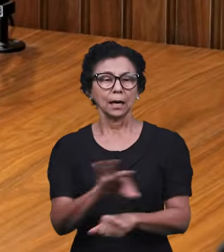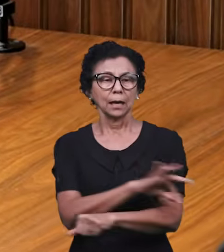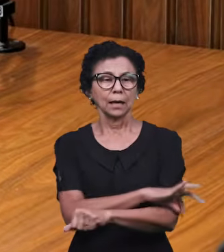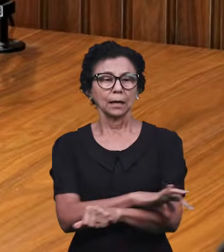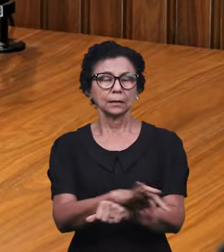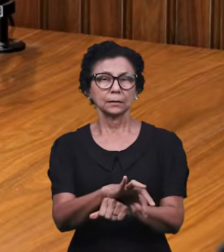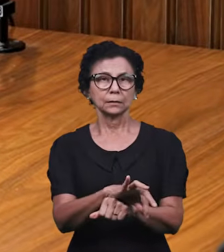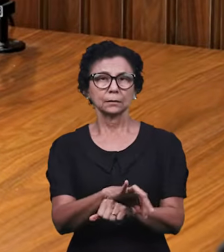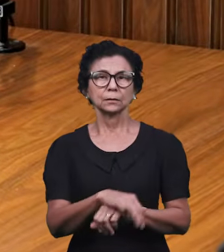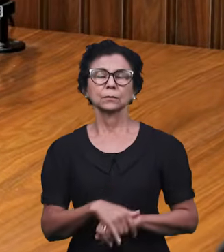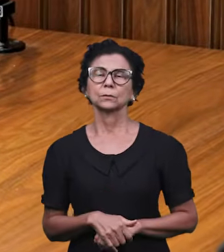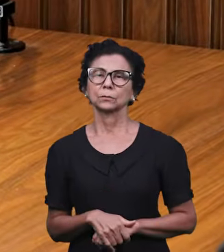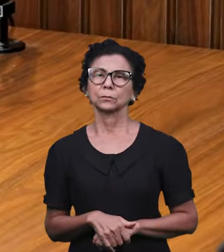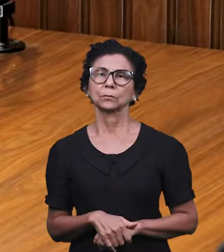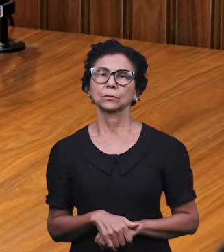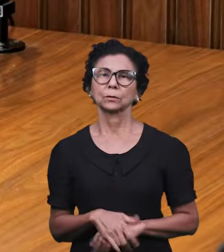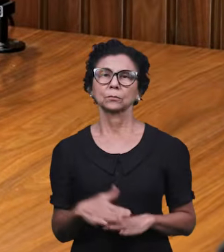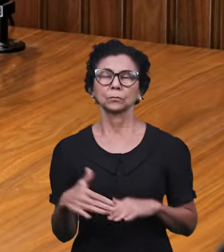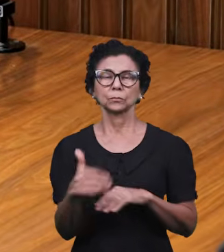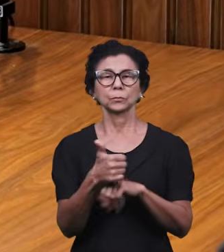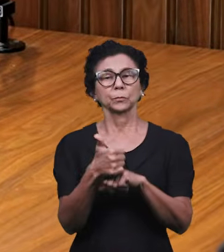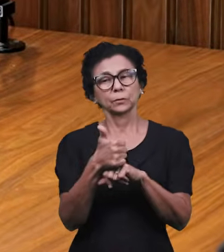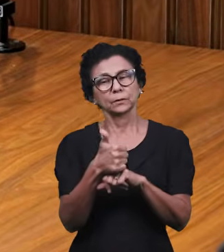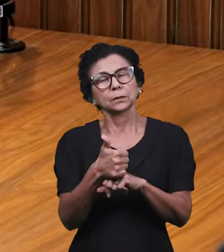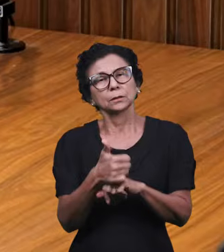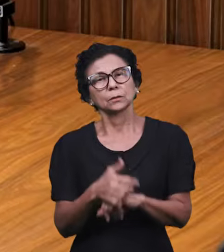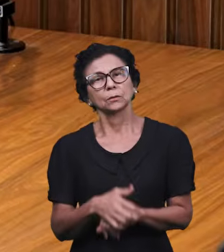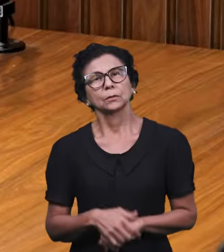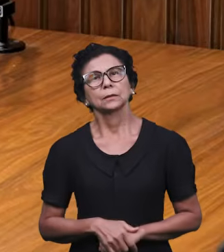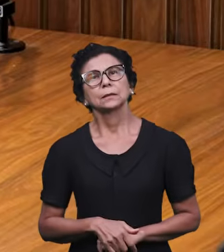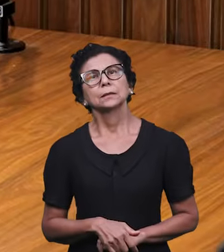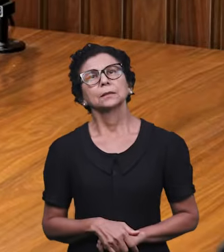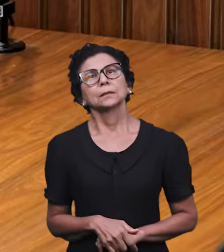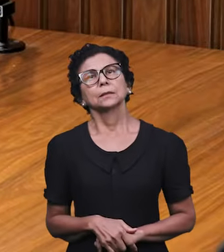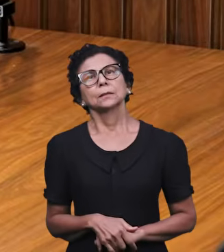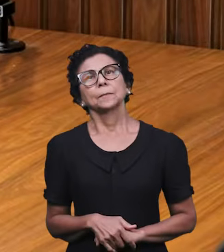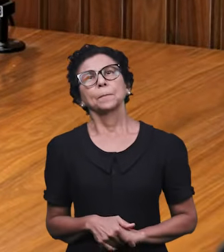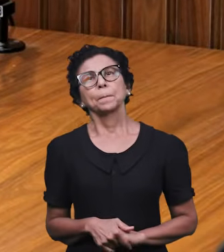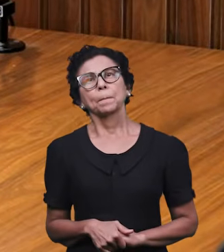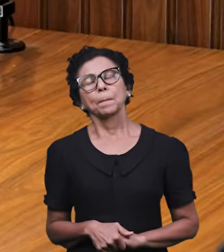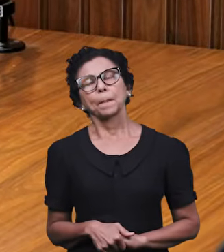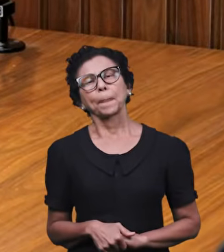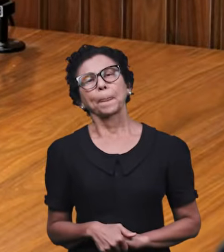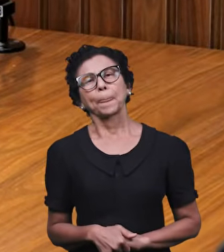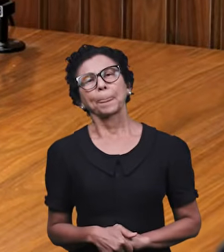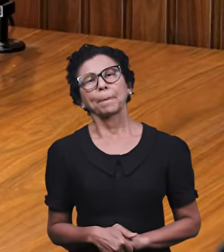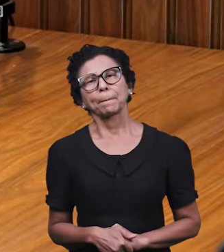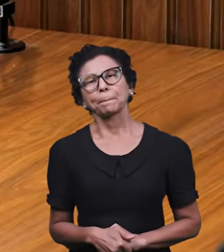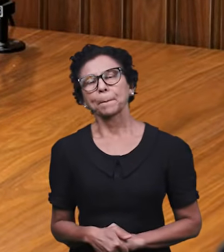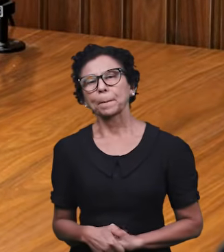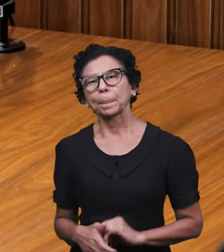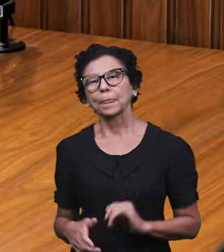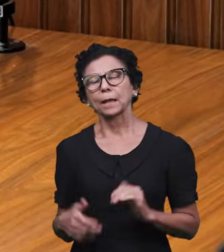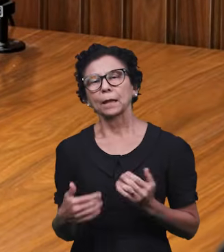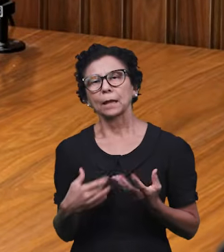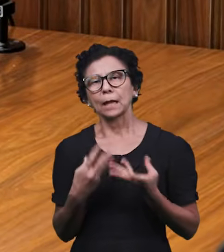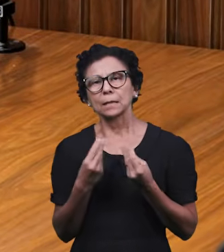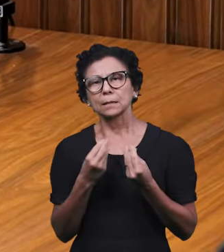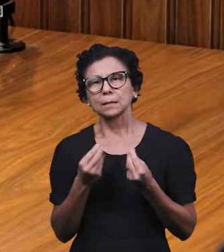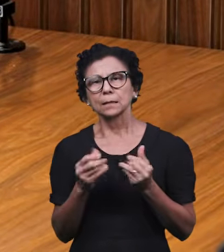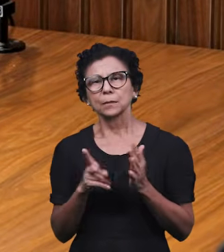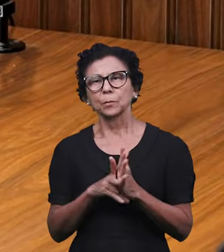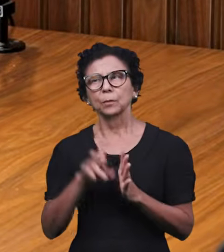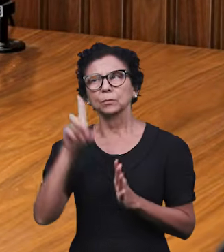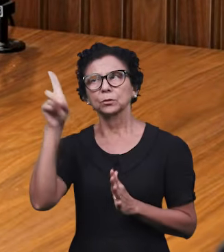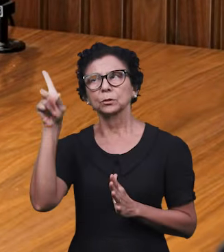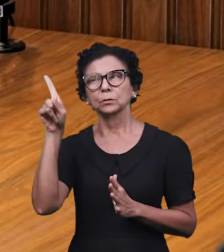das profissões que nós vimos que tem a sua essência como parte do nosso Deus Pai. E você pode acompanhar